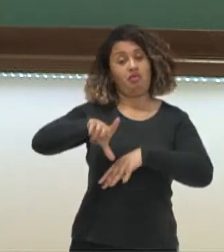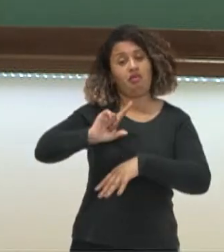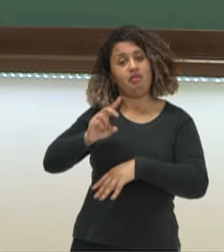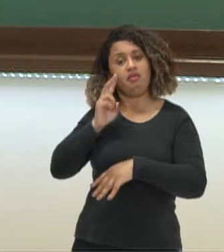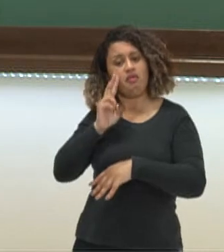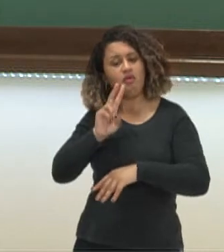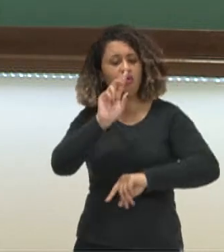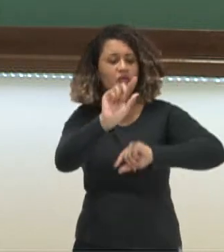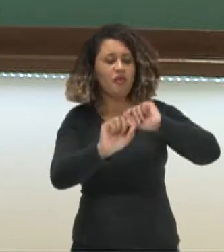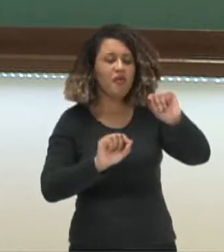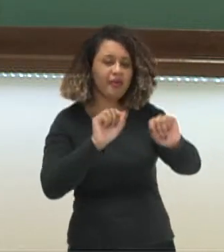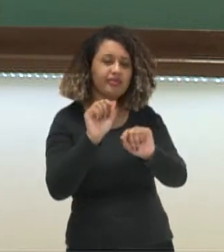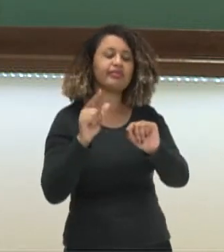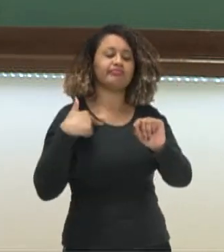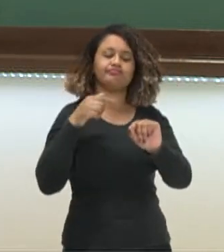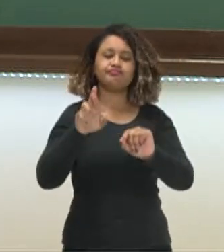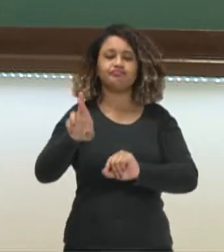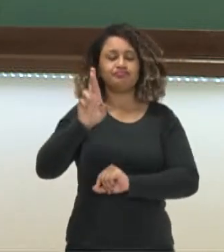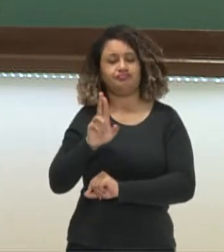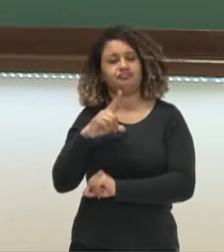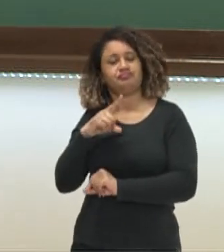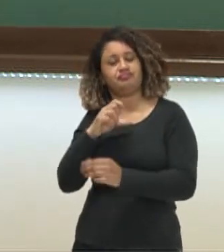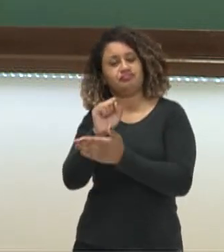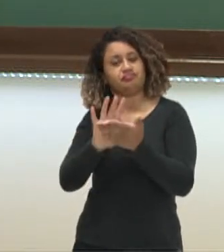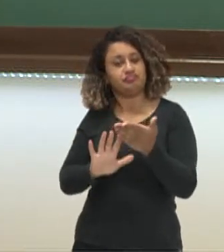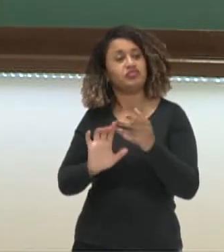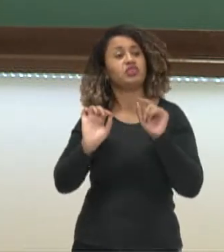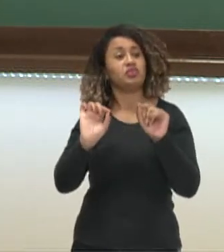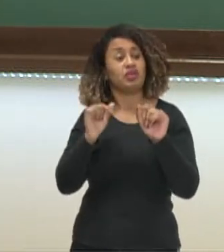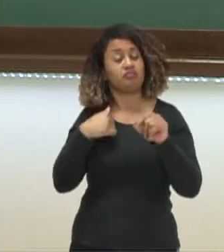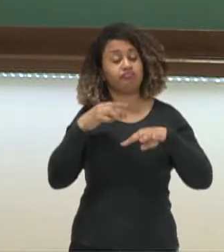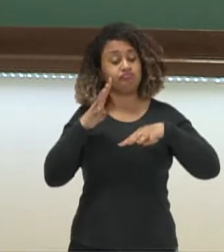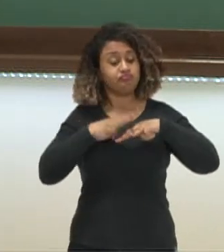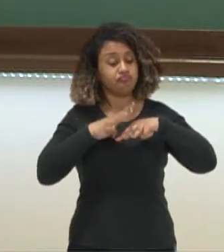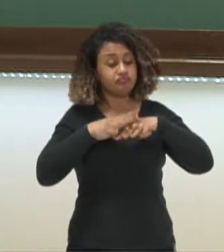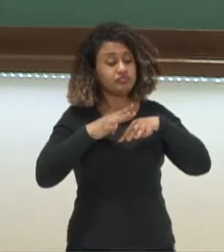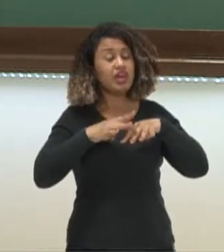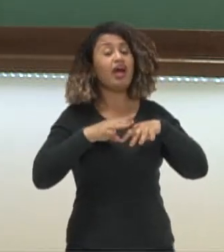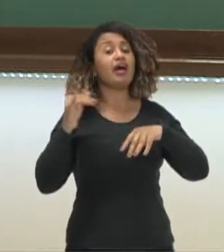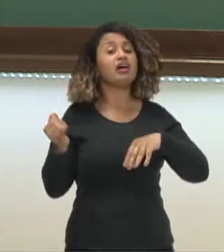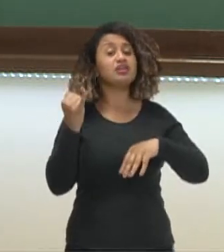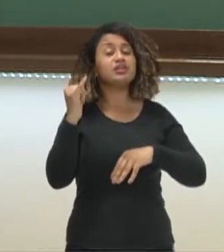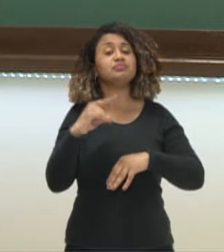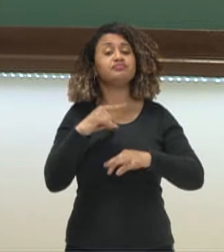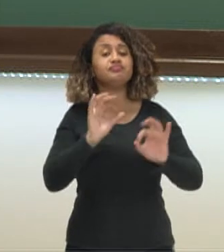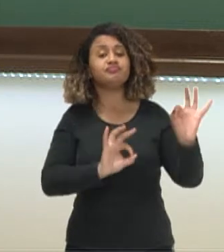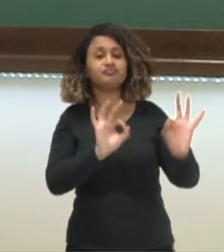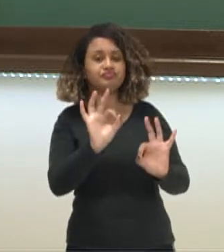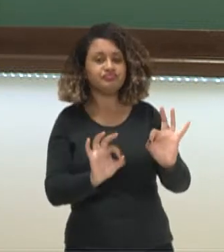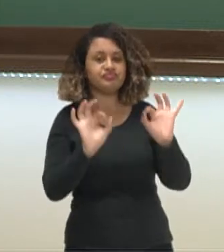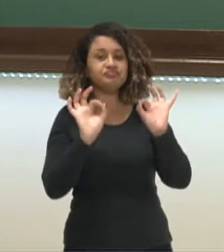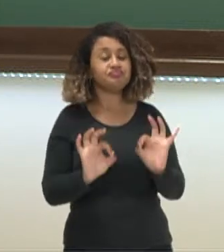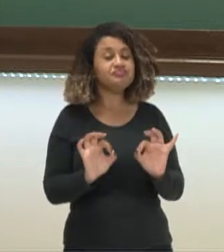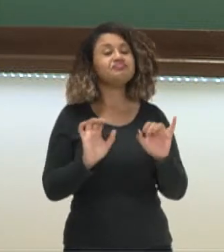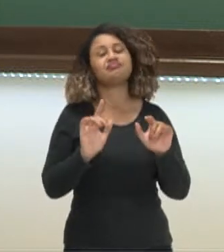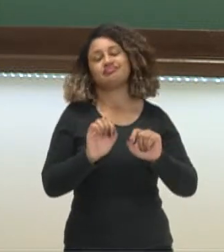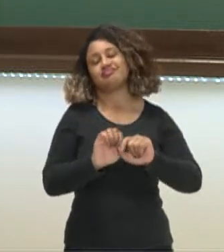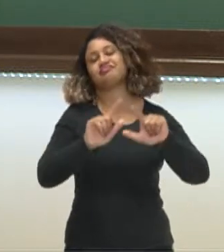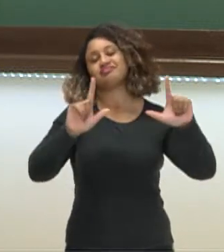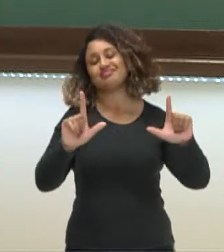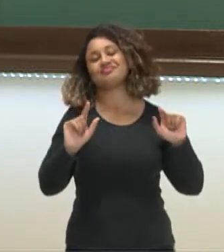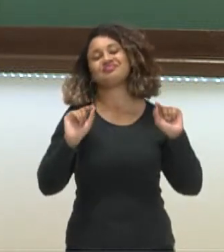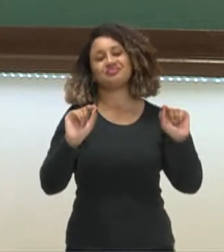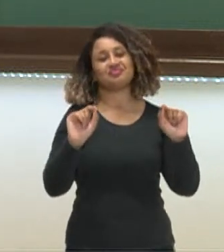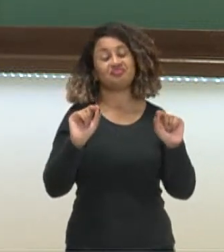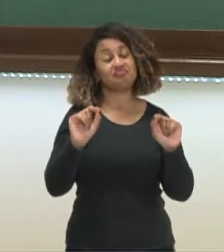falar do resultado do exercício, na matemática você tem que ter uma certa organização, né? E é claro, né,